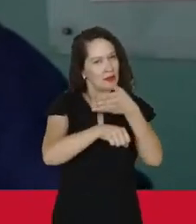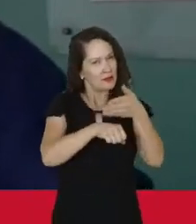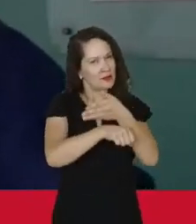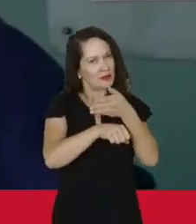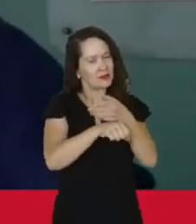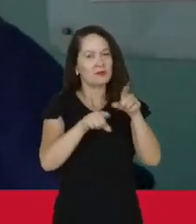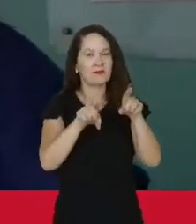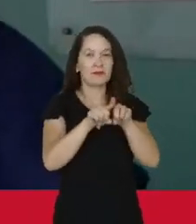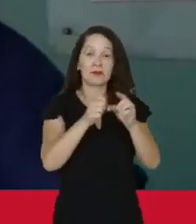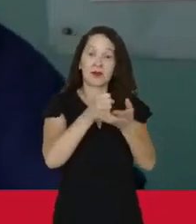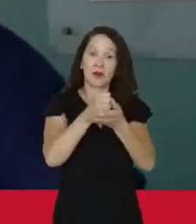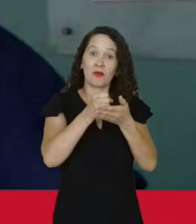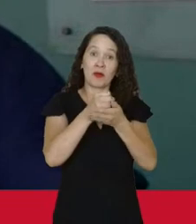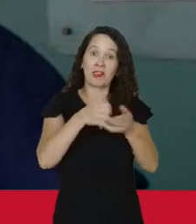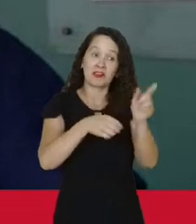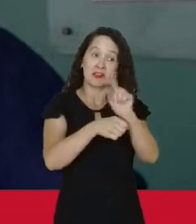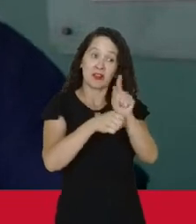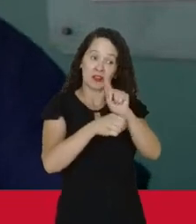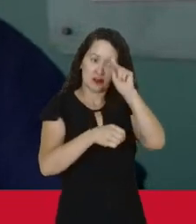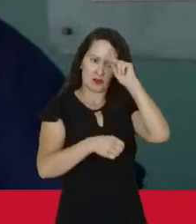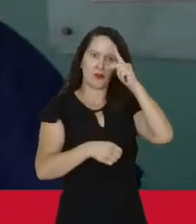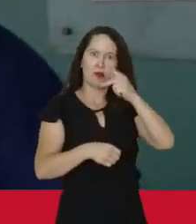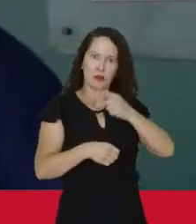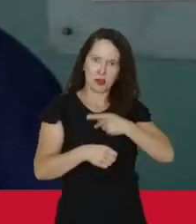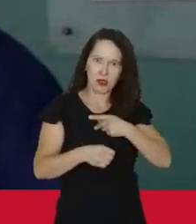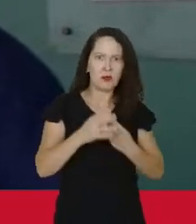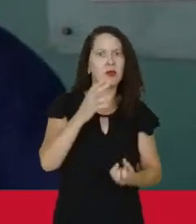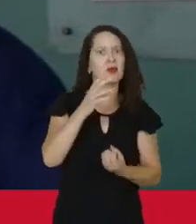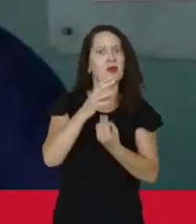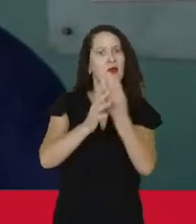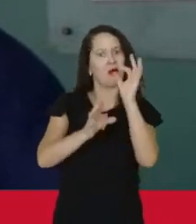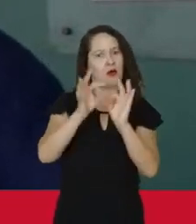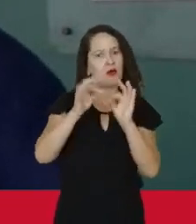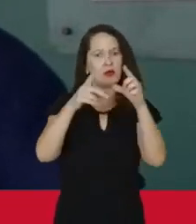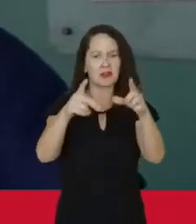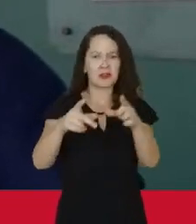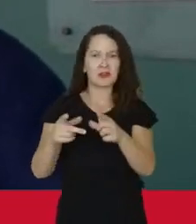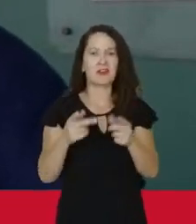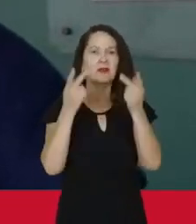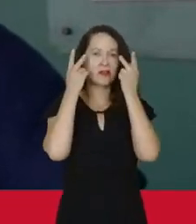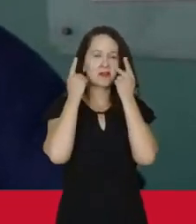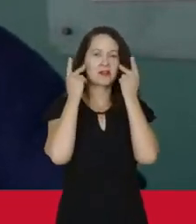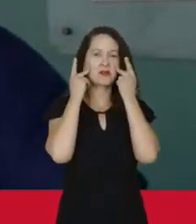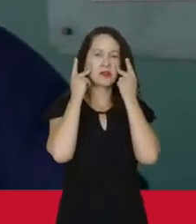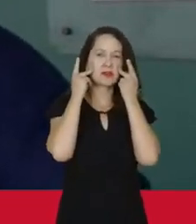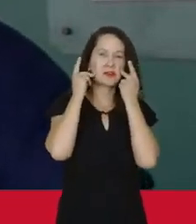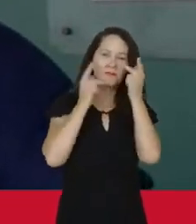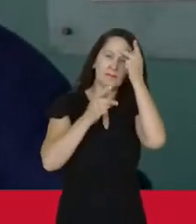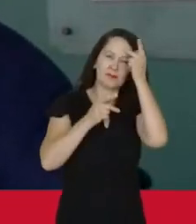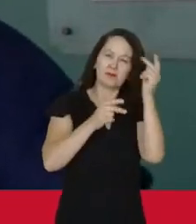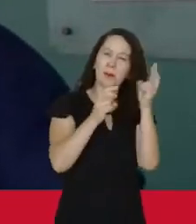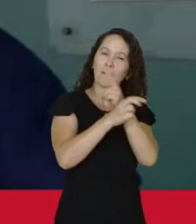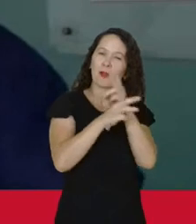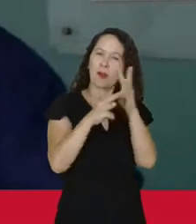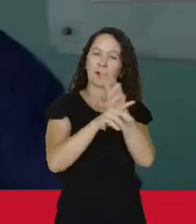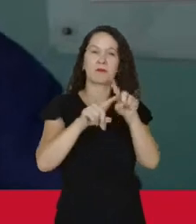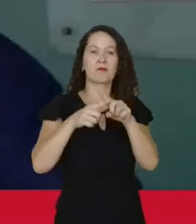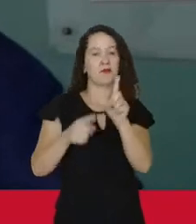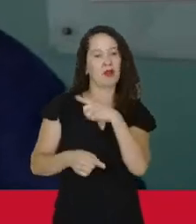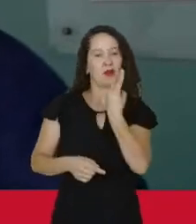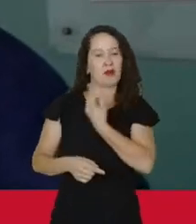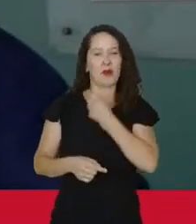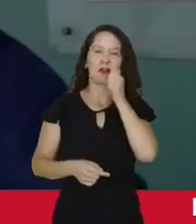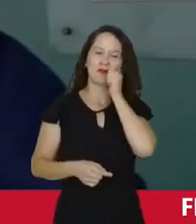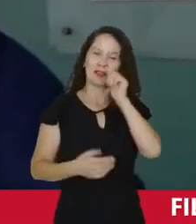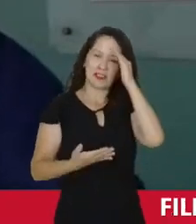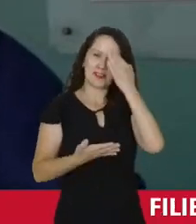participação, nessa autogestão, nessa constituição dos espaços comuns. Mas, com certeza, somos nós